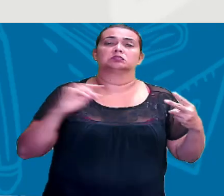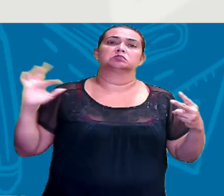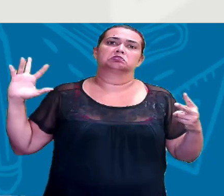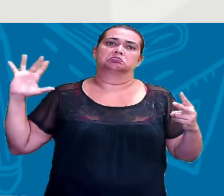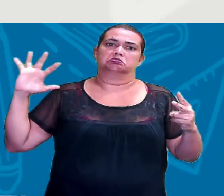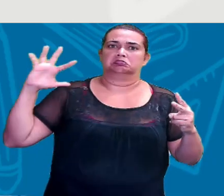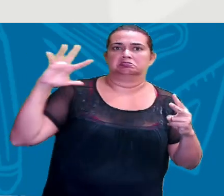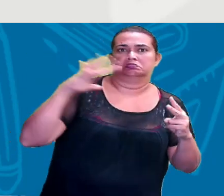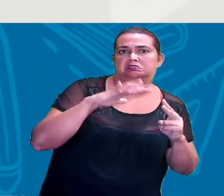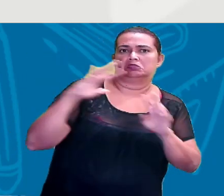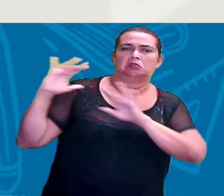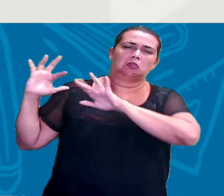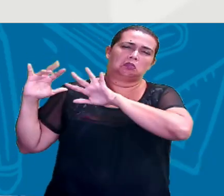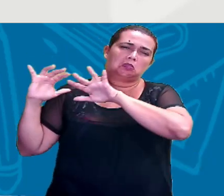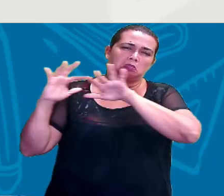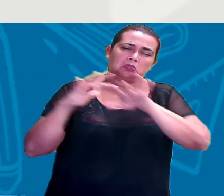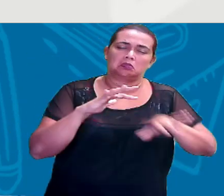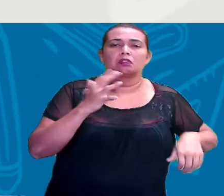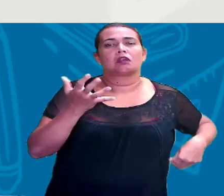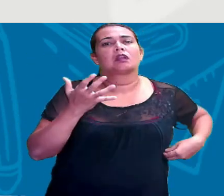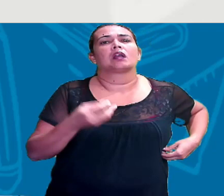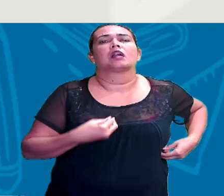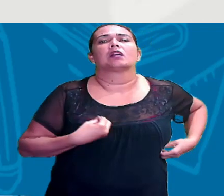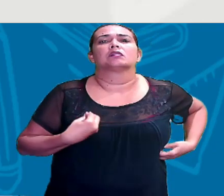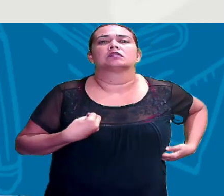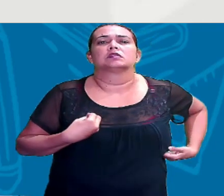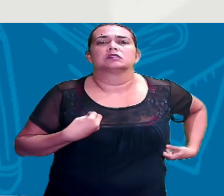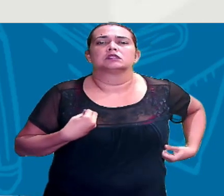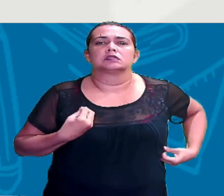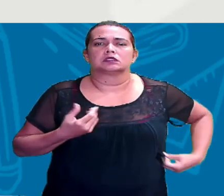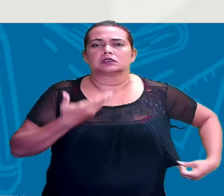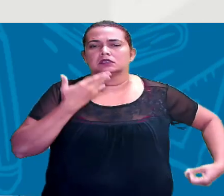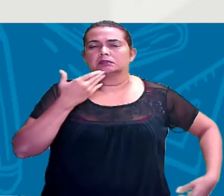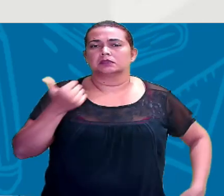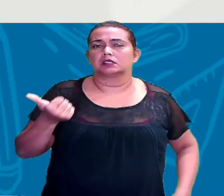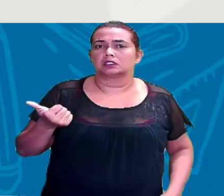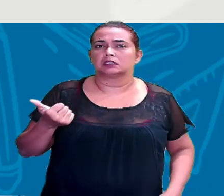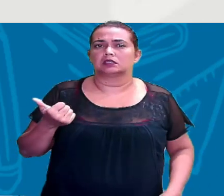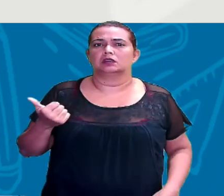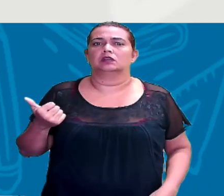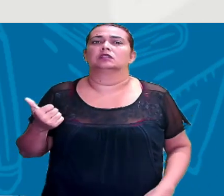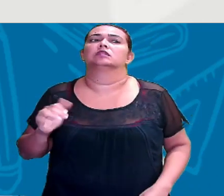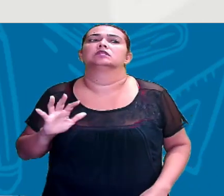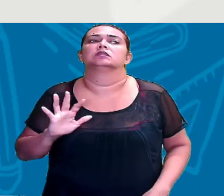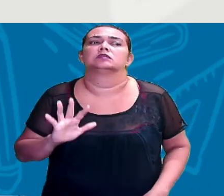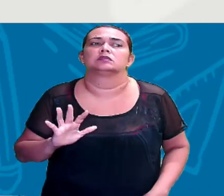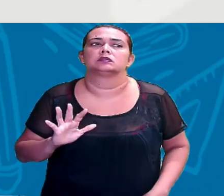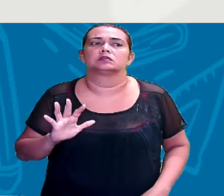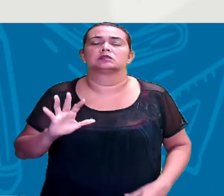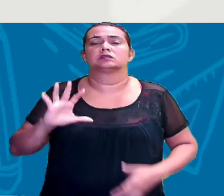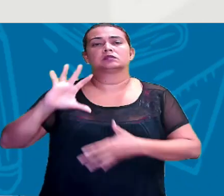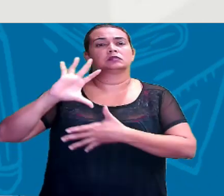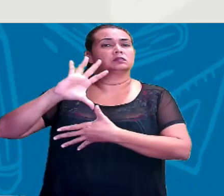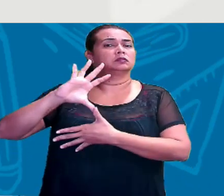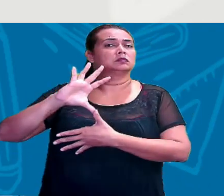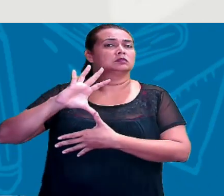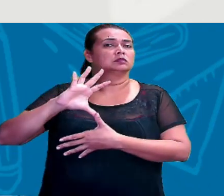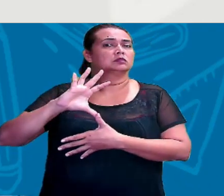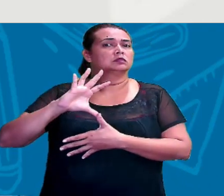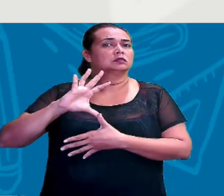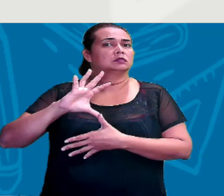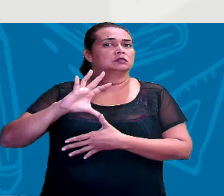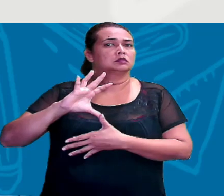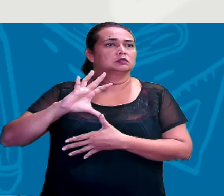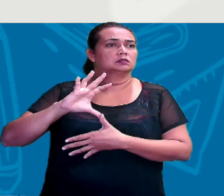grandes fatores de atração para os imigrantes, na América Latina, né, ela vai ter uma área de saída